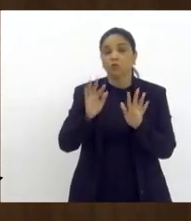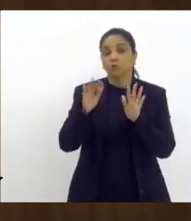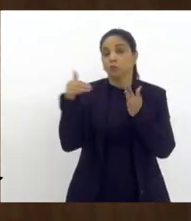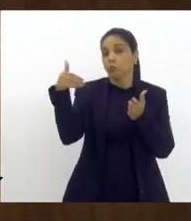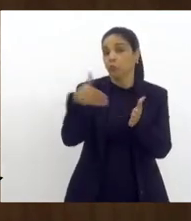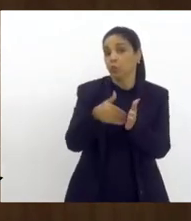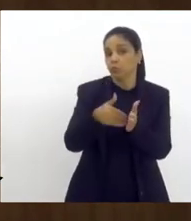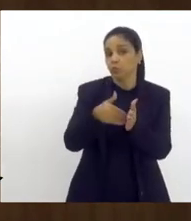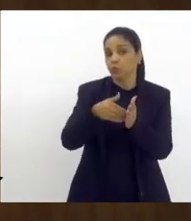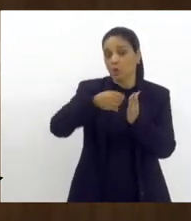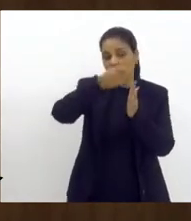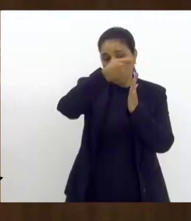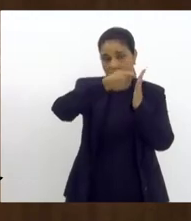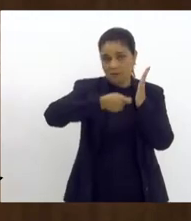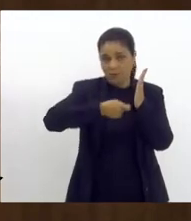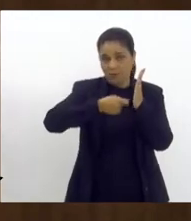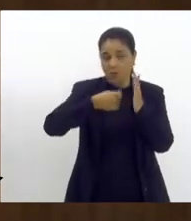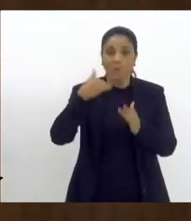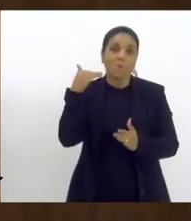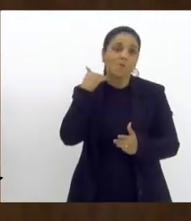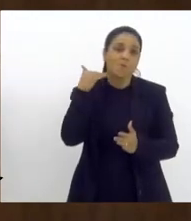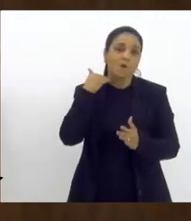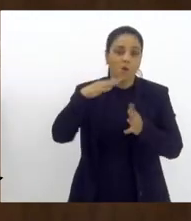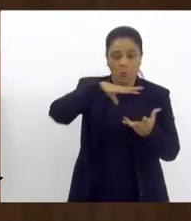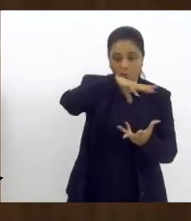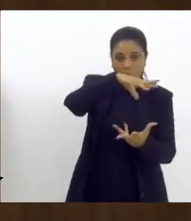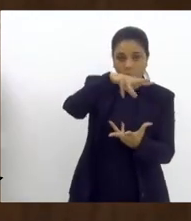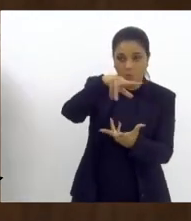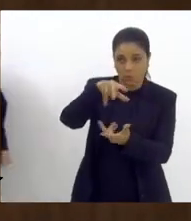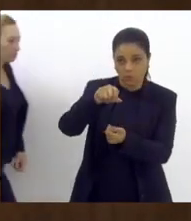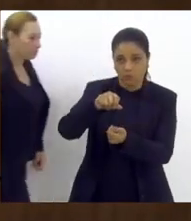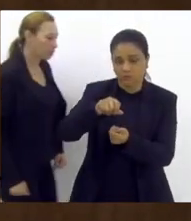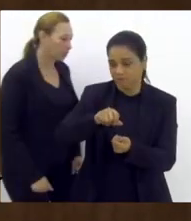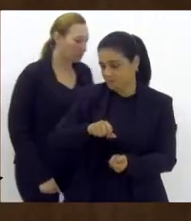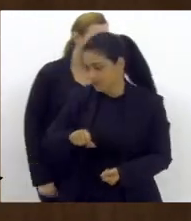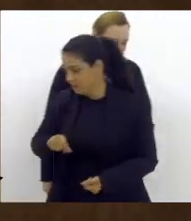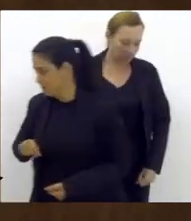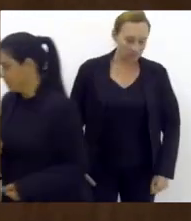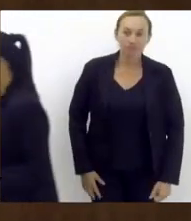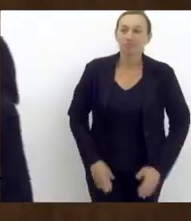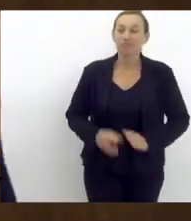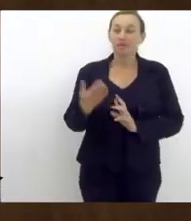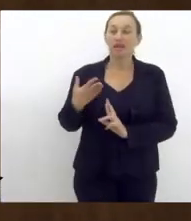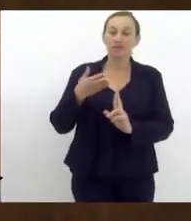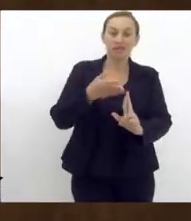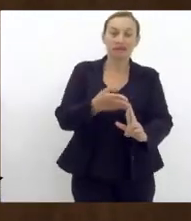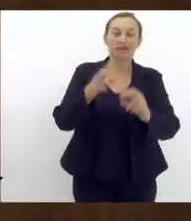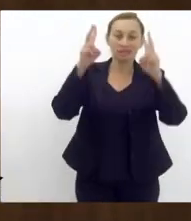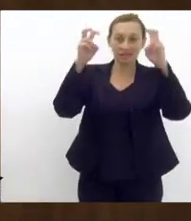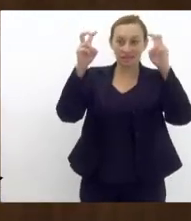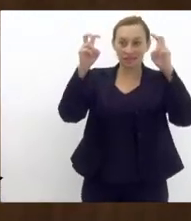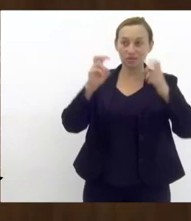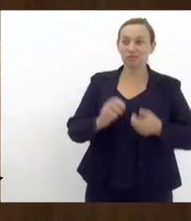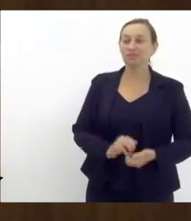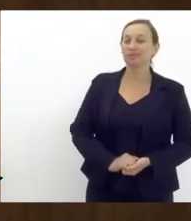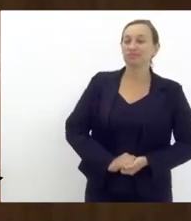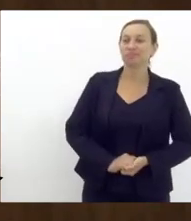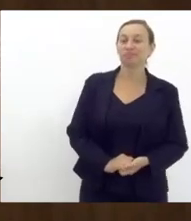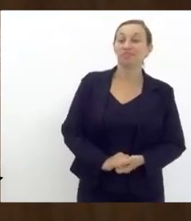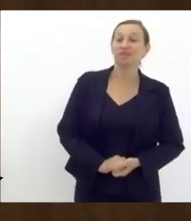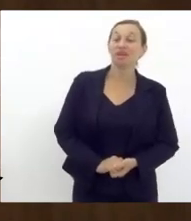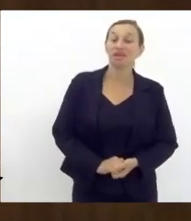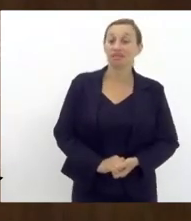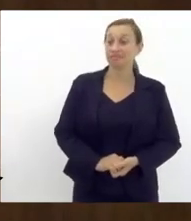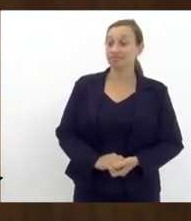o Banco Mundial que é considerado a referência neste assunto ele